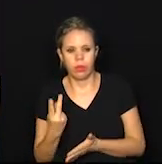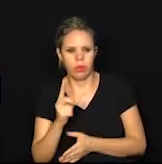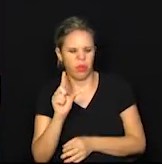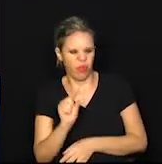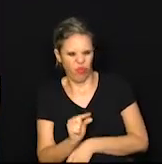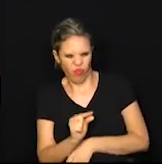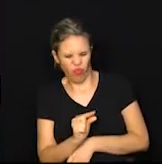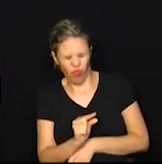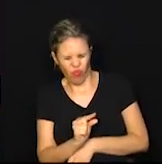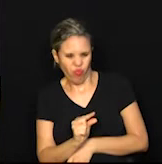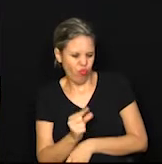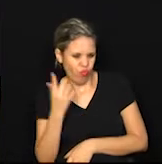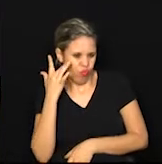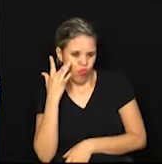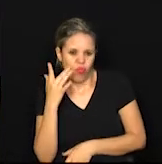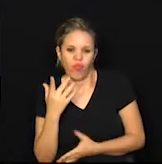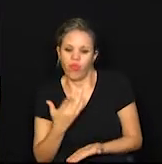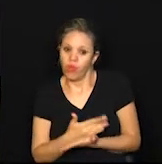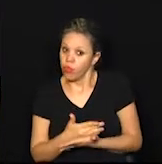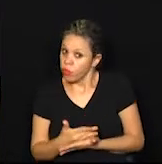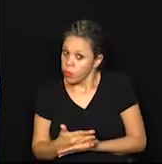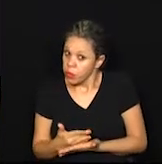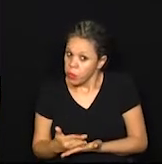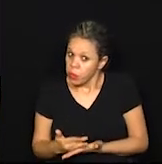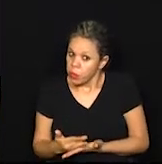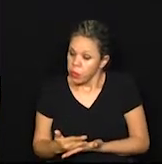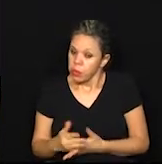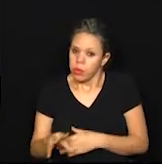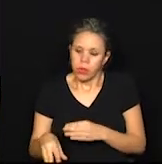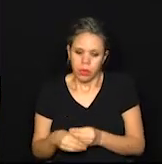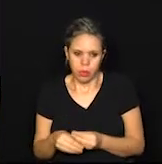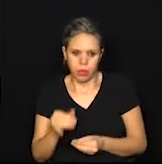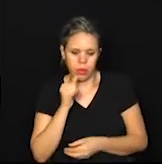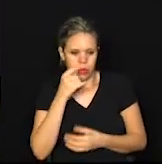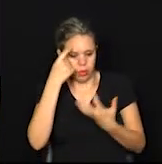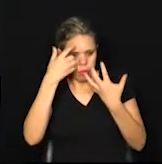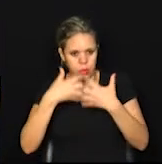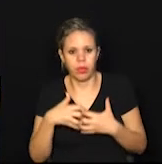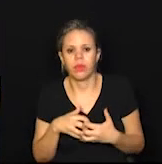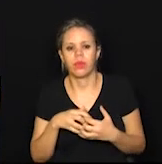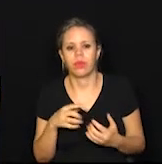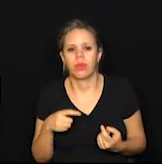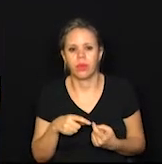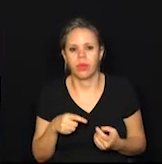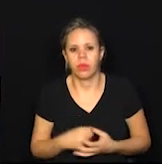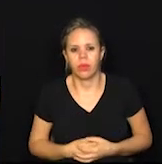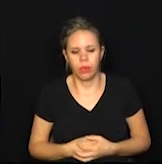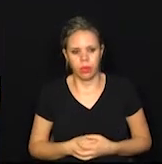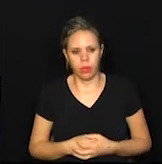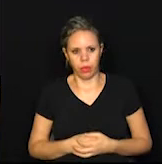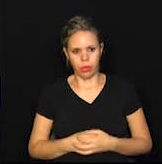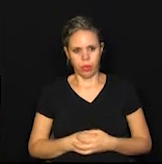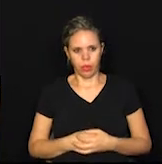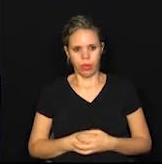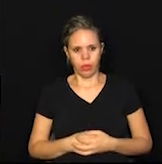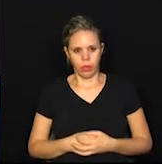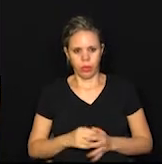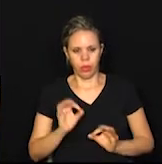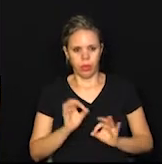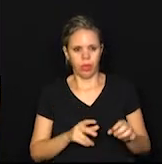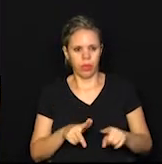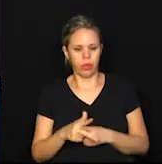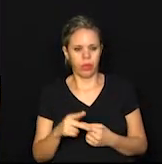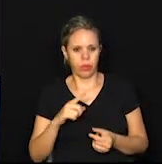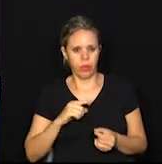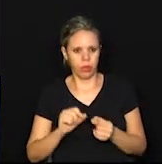pequeno, mas eu acho que a gente tem que começar a instituir e pensar nesse sentido. A regulamentação também que a